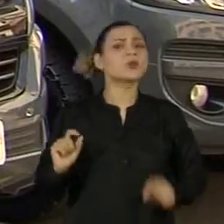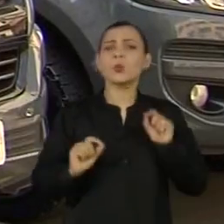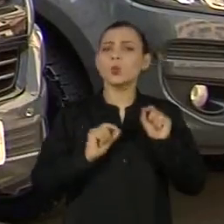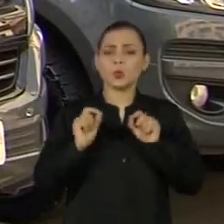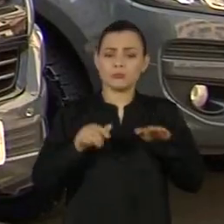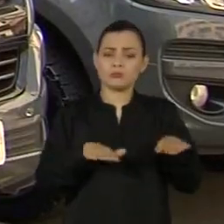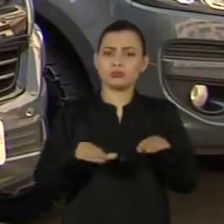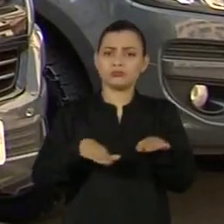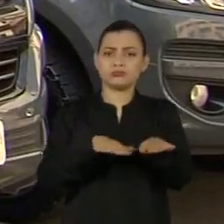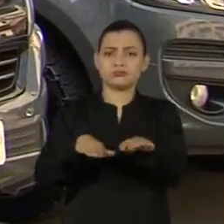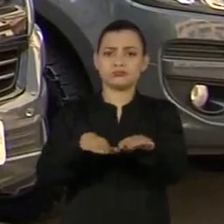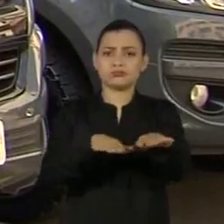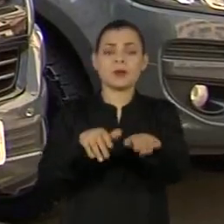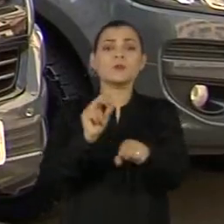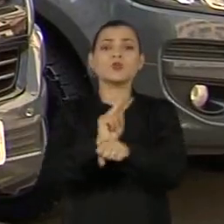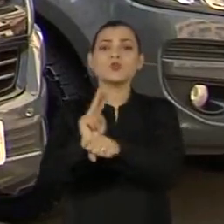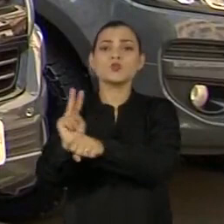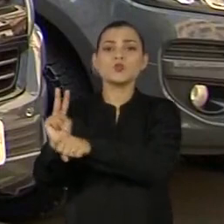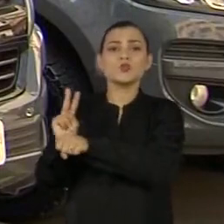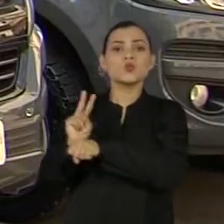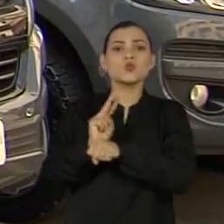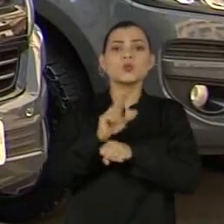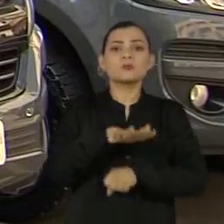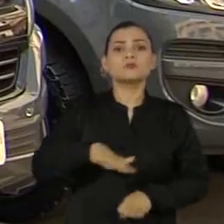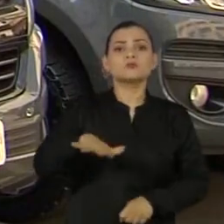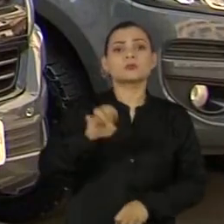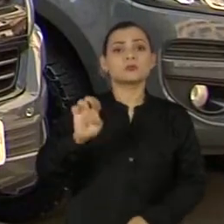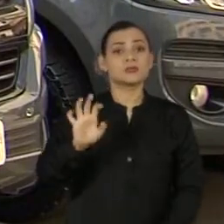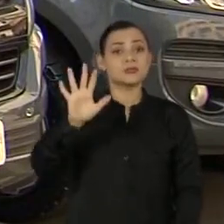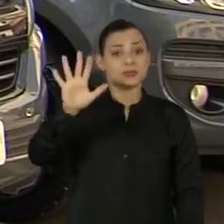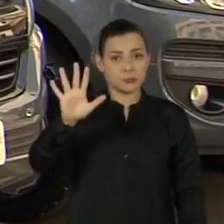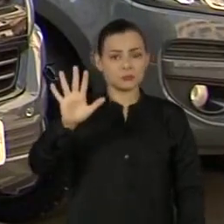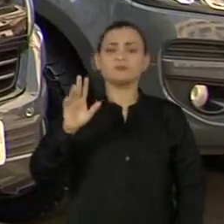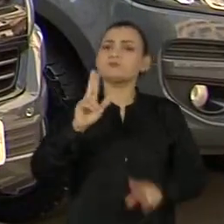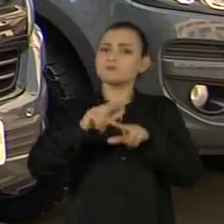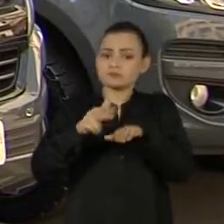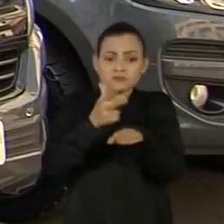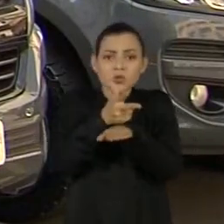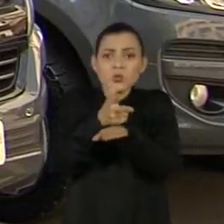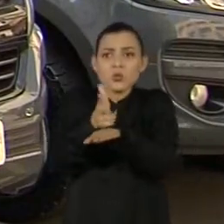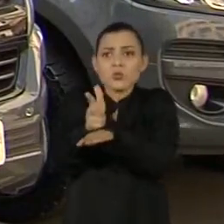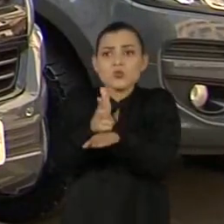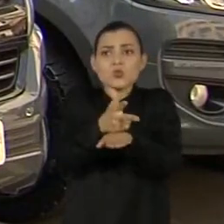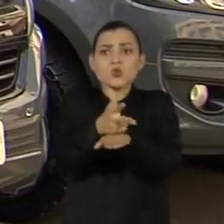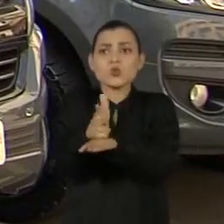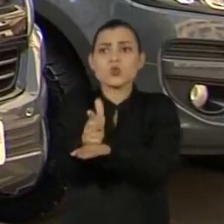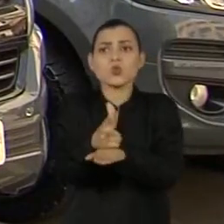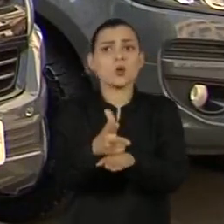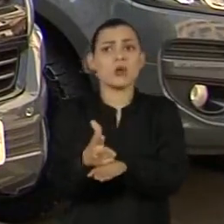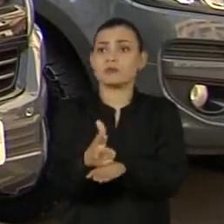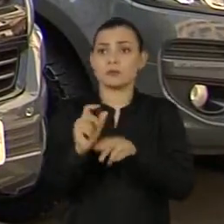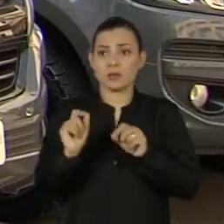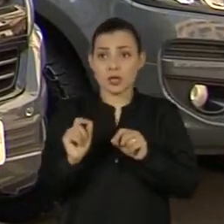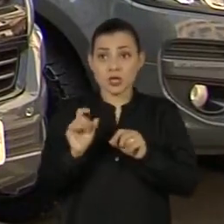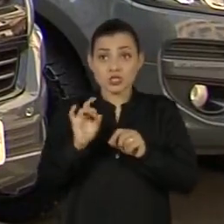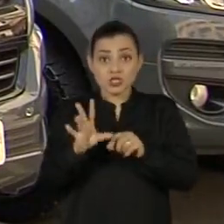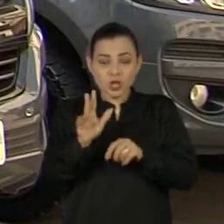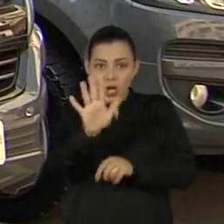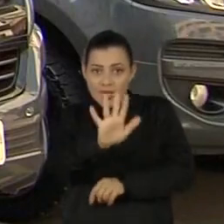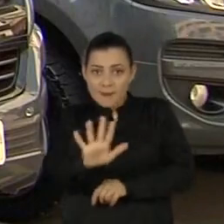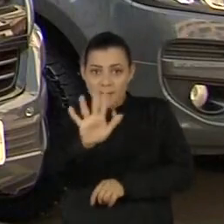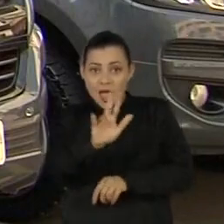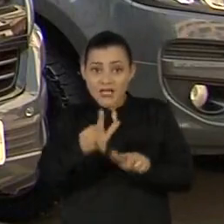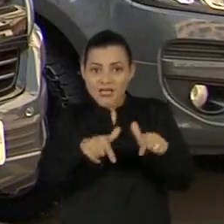viaturas que fazem ronda na região metropolitana do estado. Essas câmeras não têm a finalidade de filmar imagens